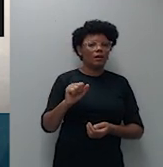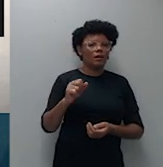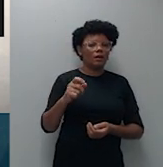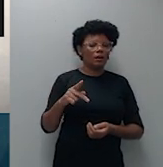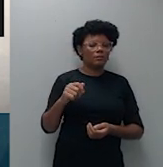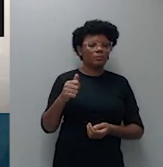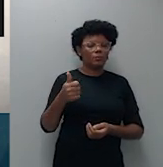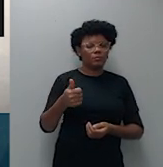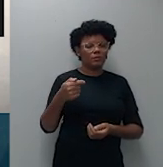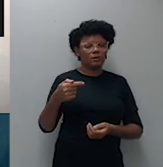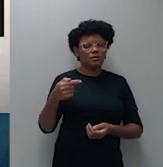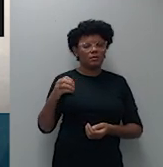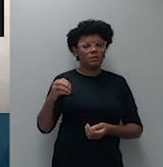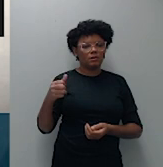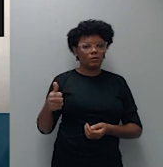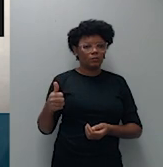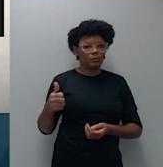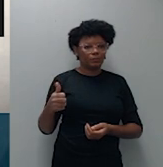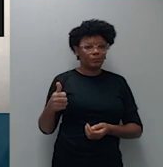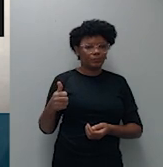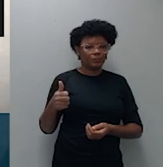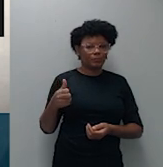1 701